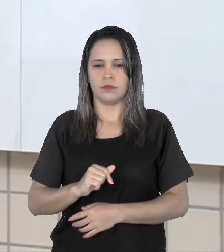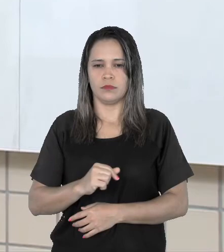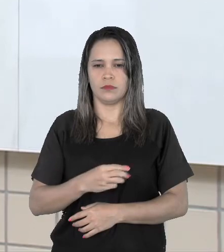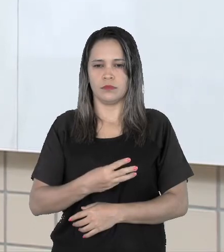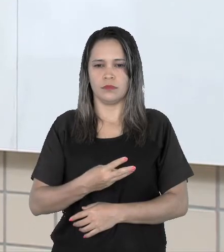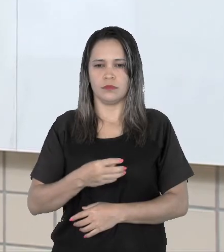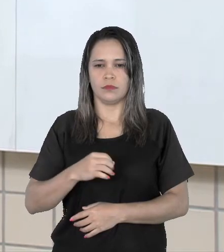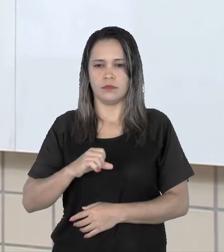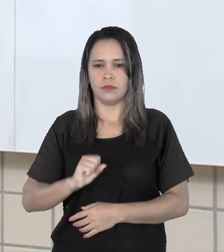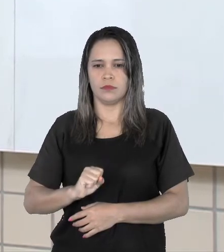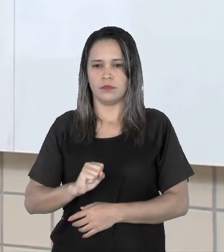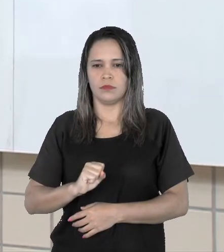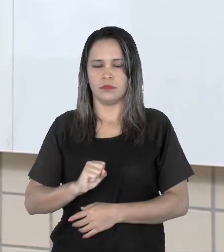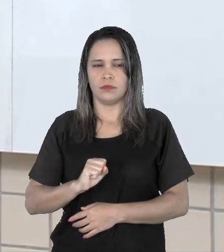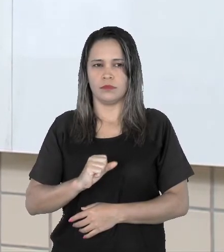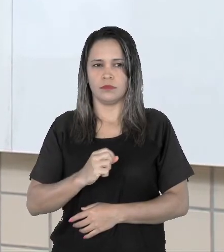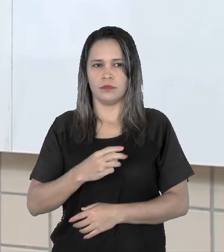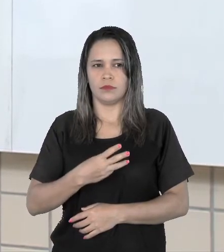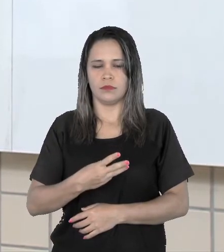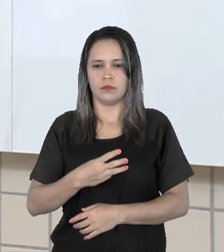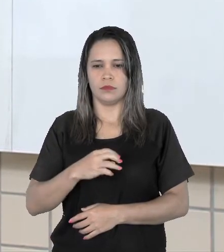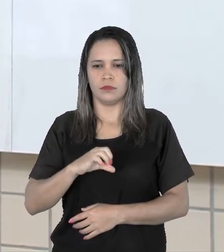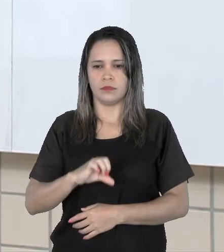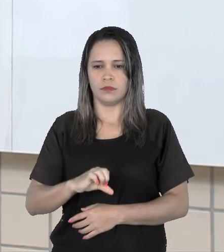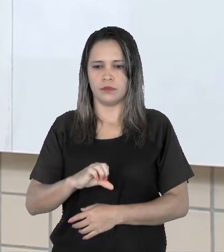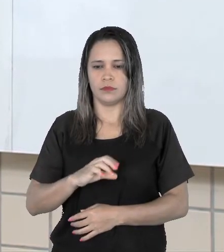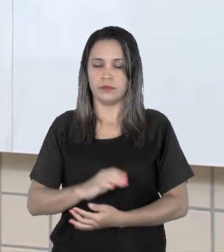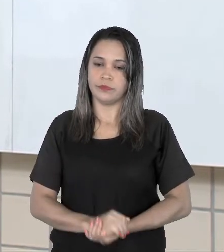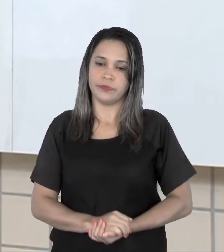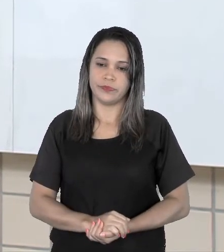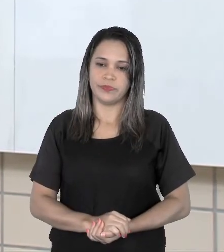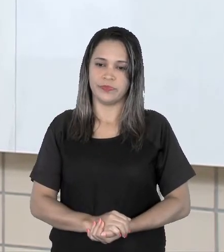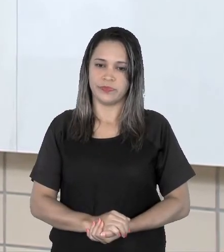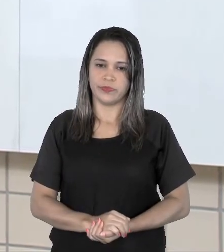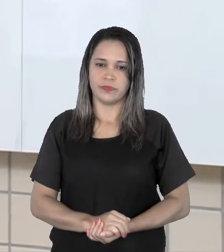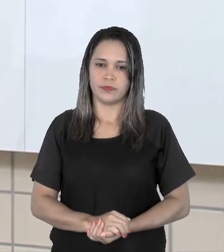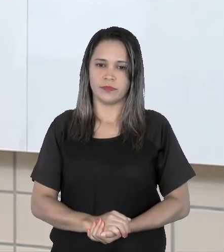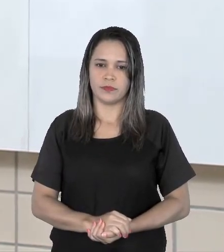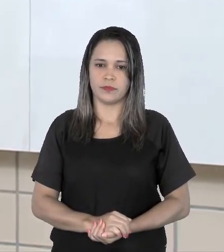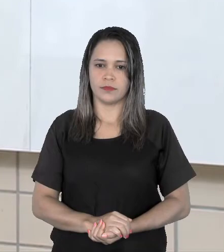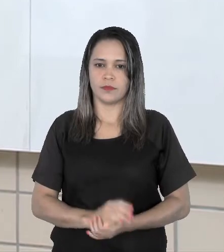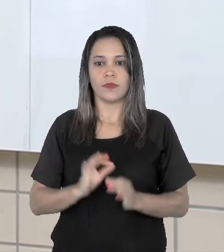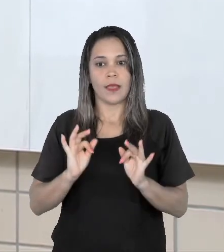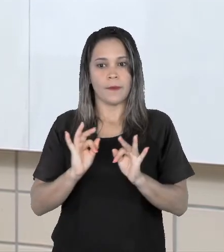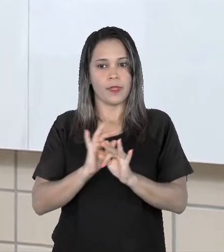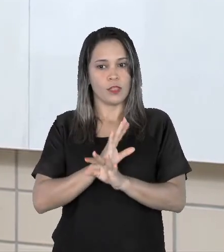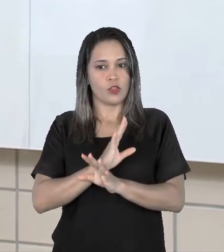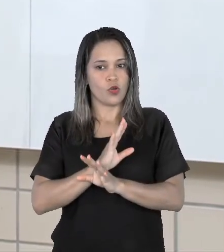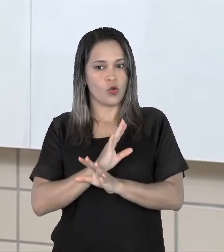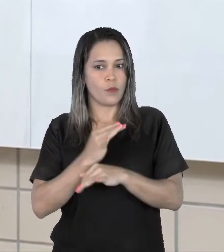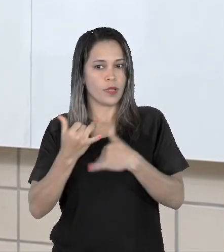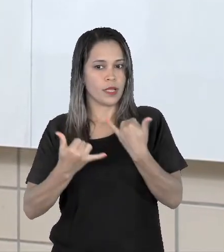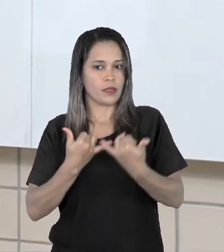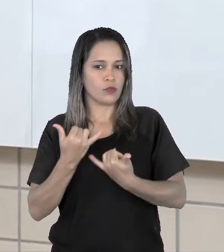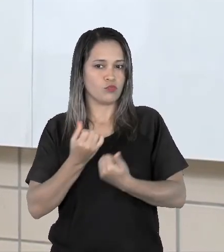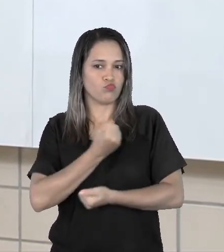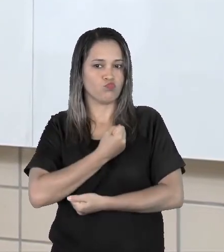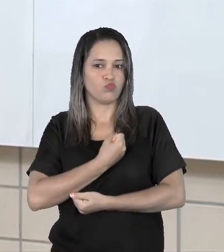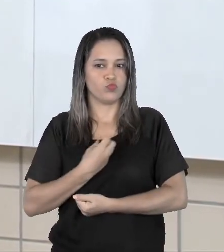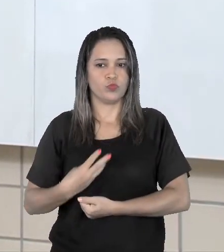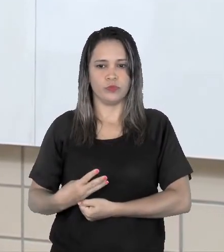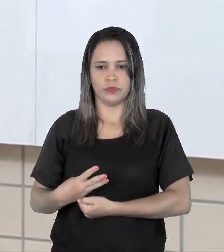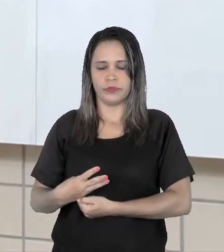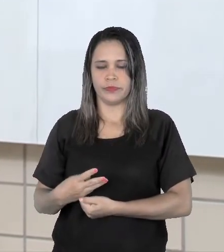37, 38, 39. Terminou aí a brincadeira com o